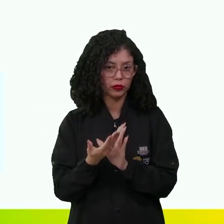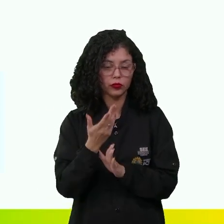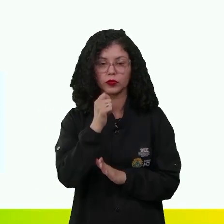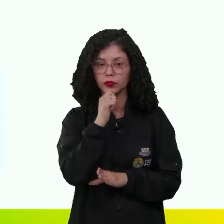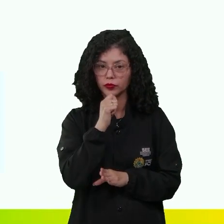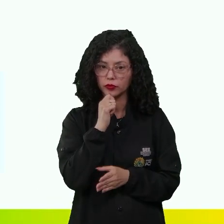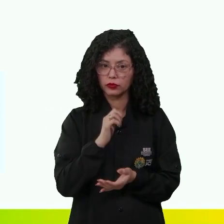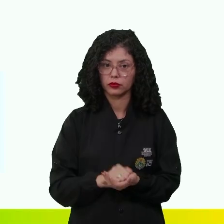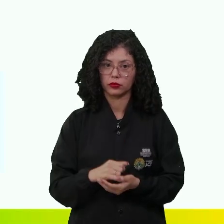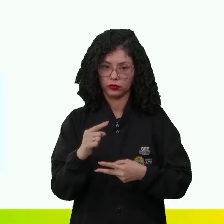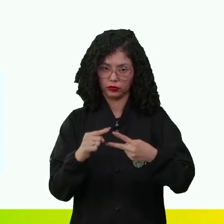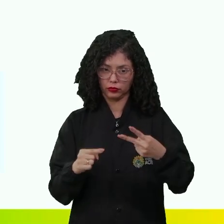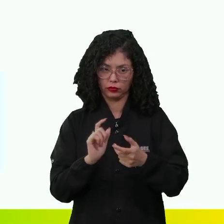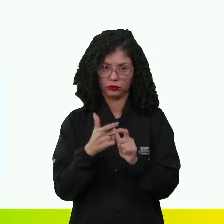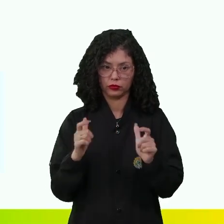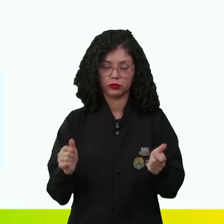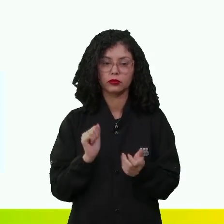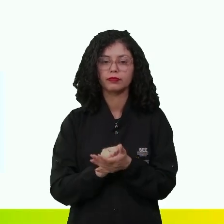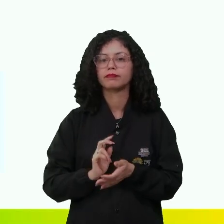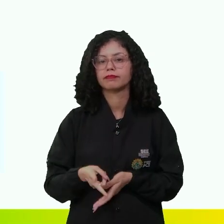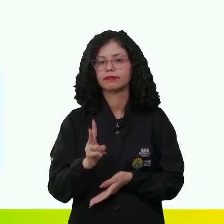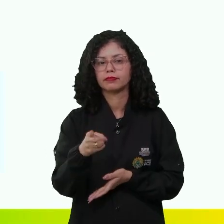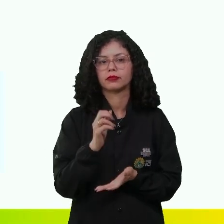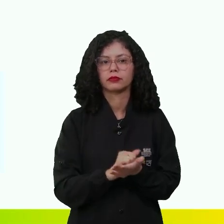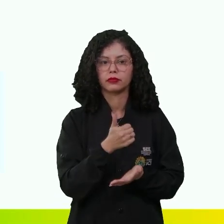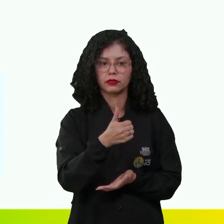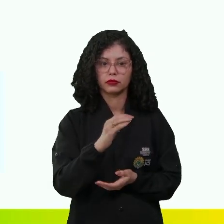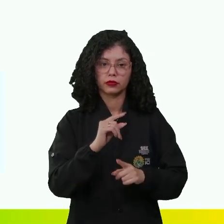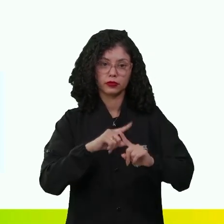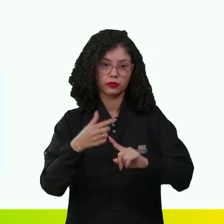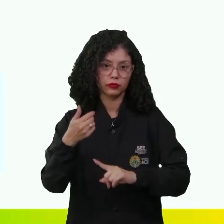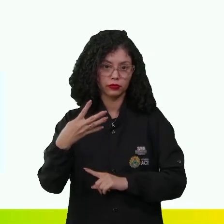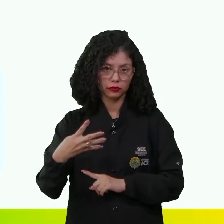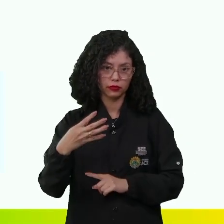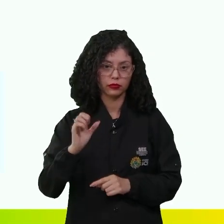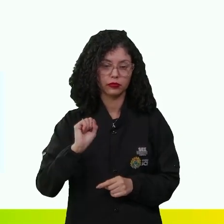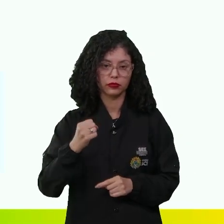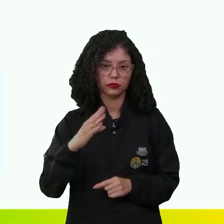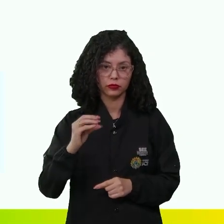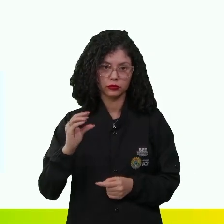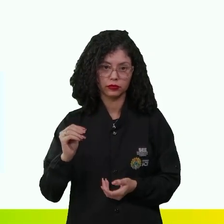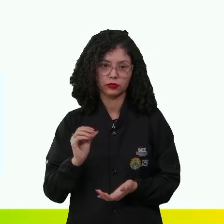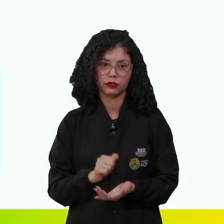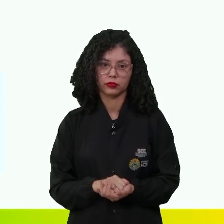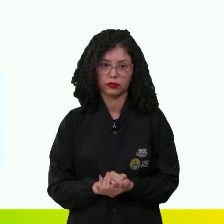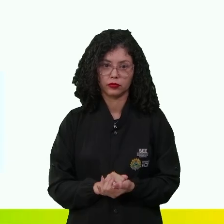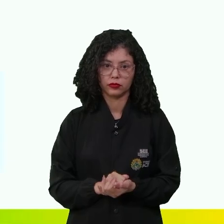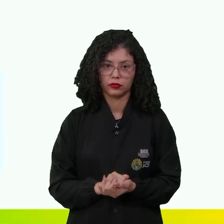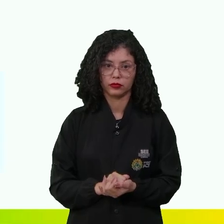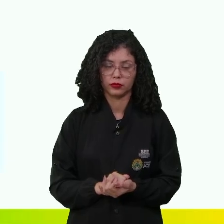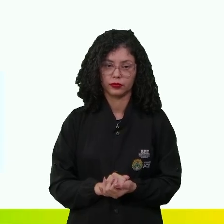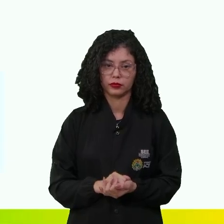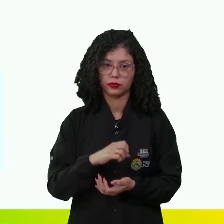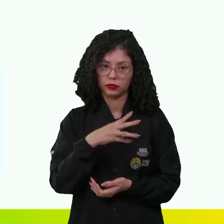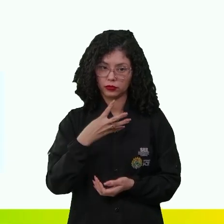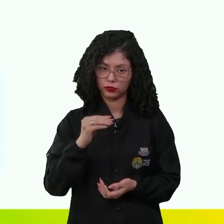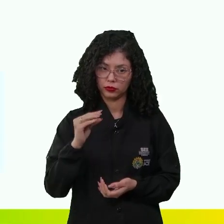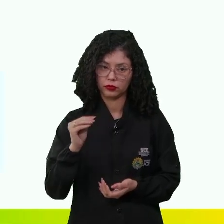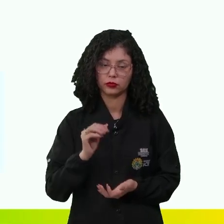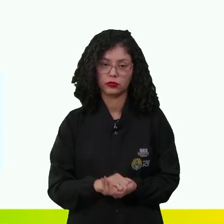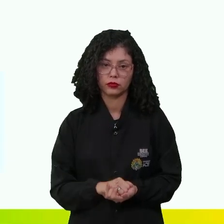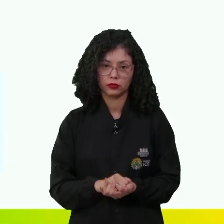produto dessas grandezas vai ser constante. Ó. 100 vezes 4 é 400, 80 vezes 5 dá